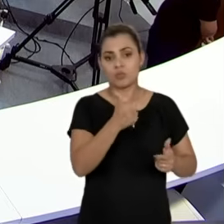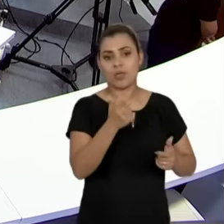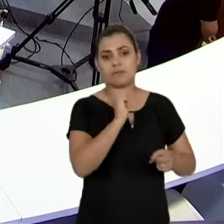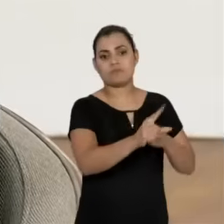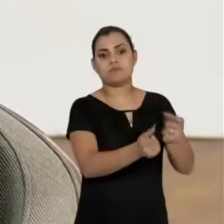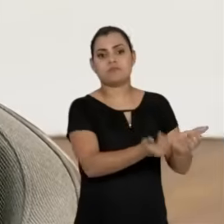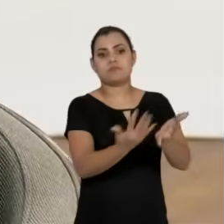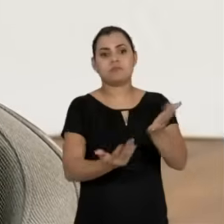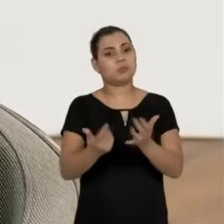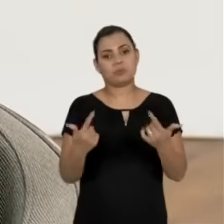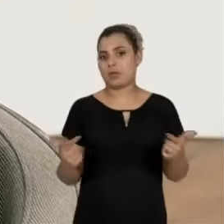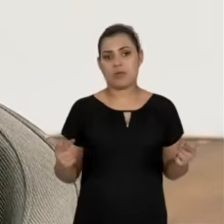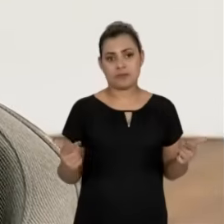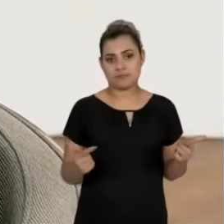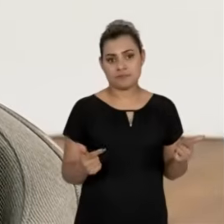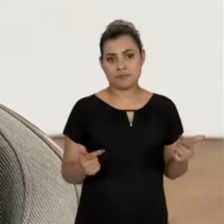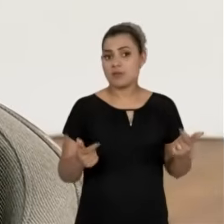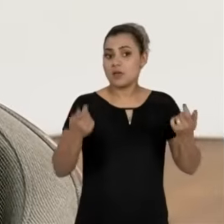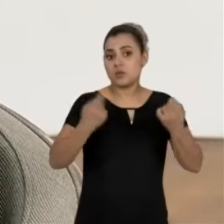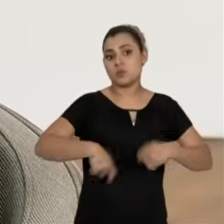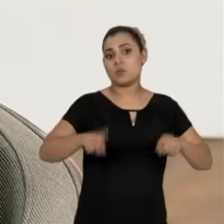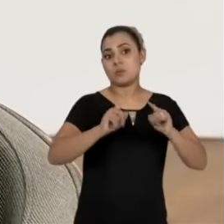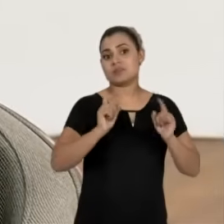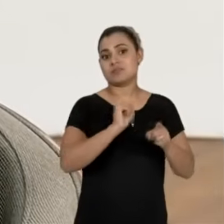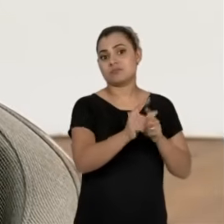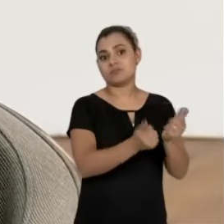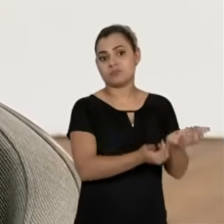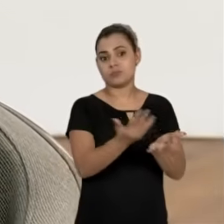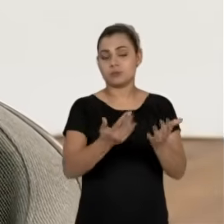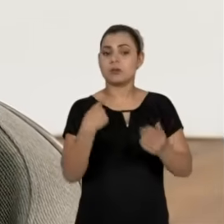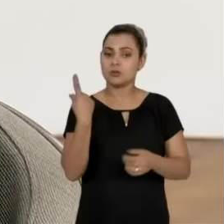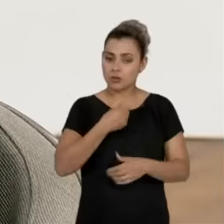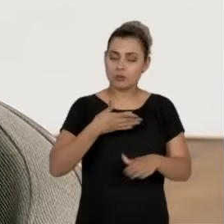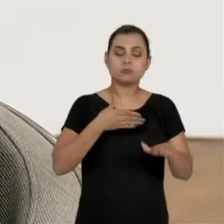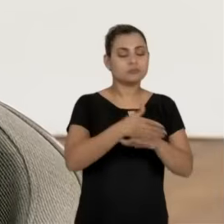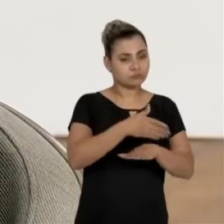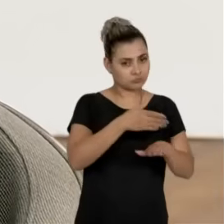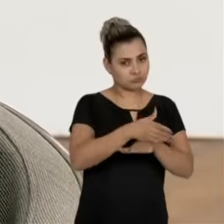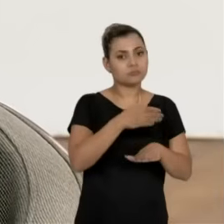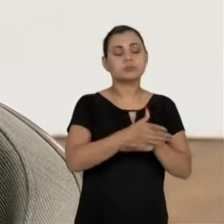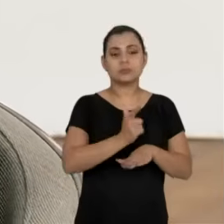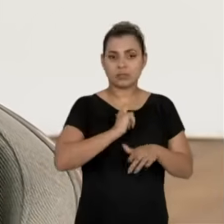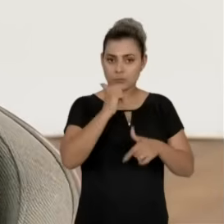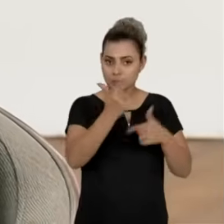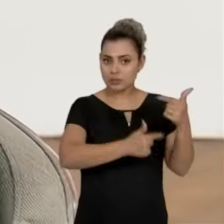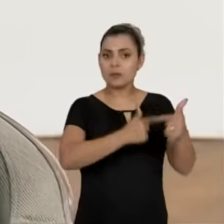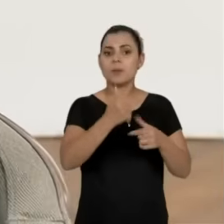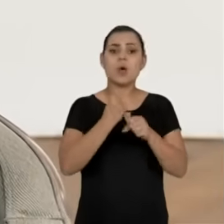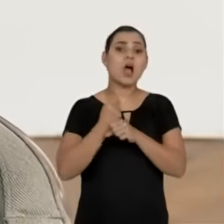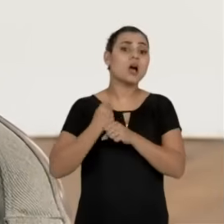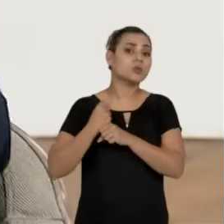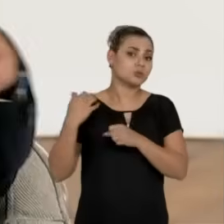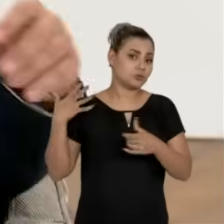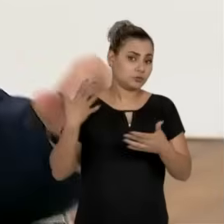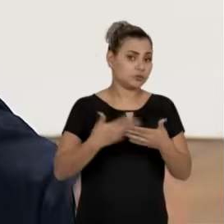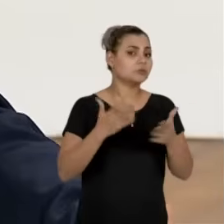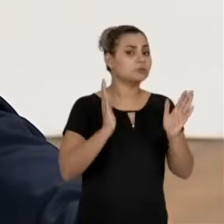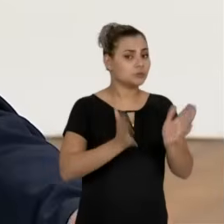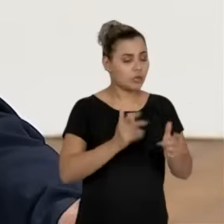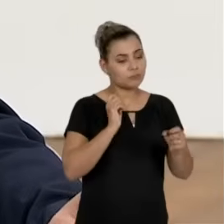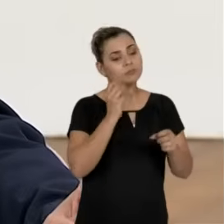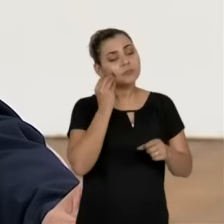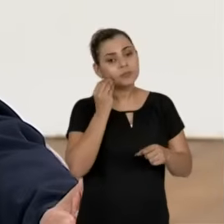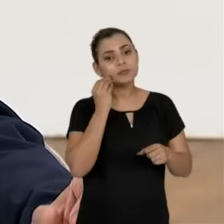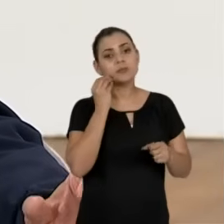né? Então, você não precisa de usar o fogo. Nós estamos lá fazendo um grande trabalho, faz muitos anos já, para